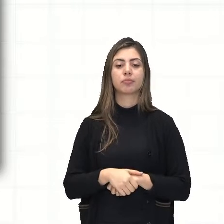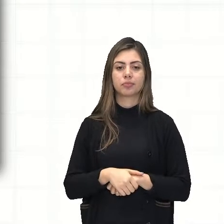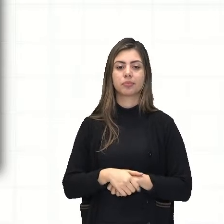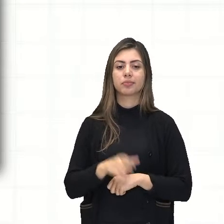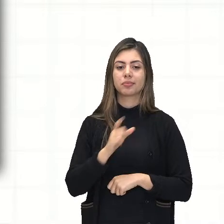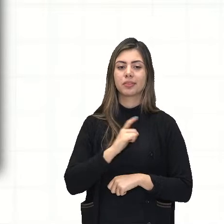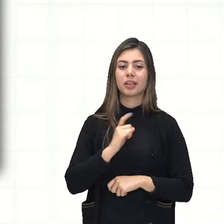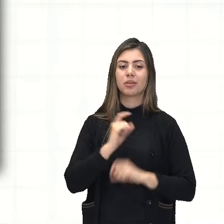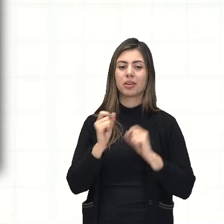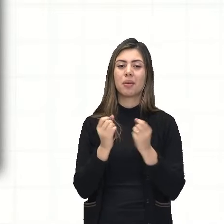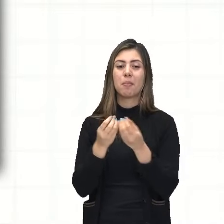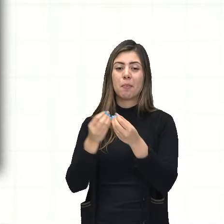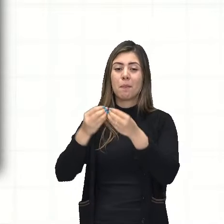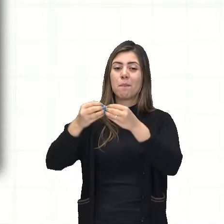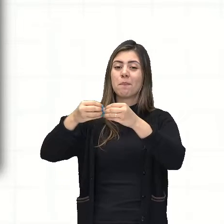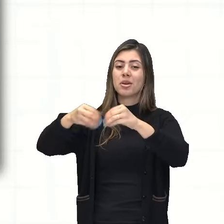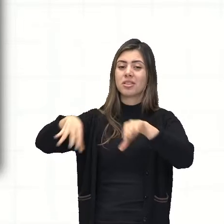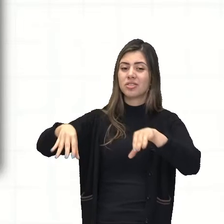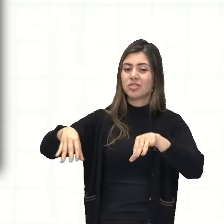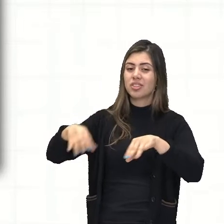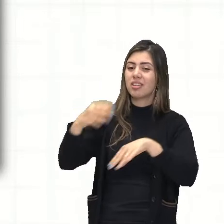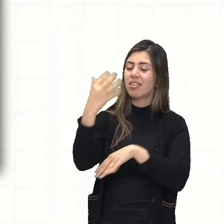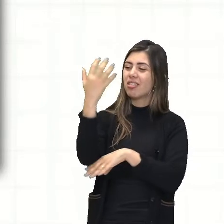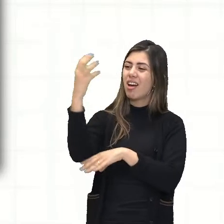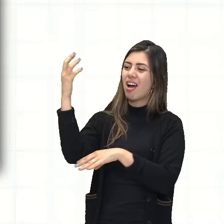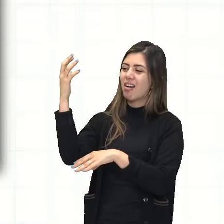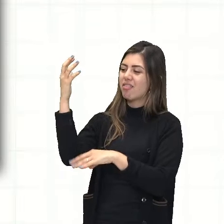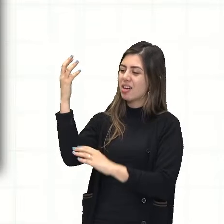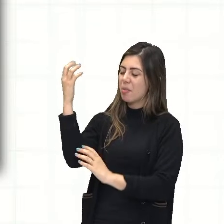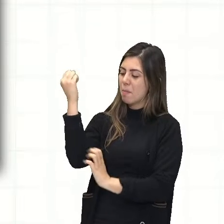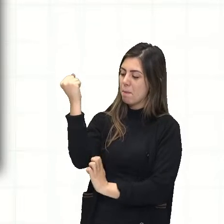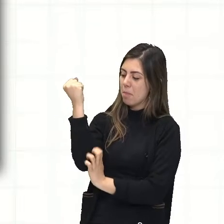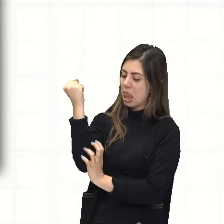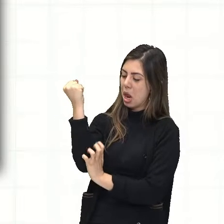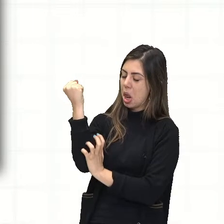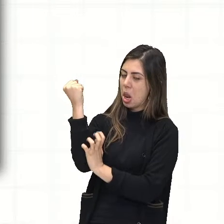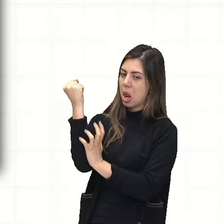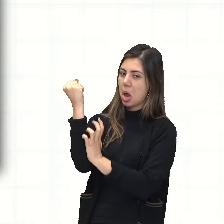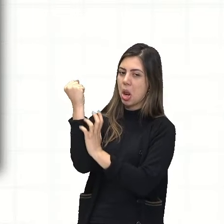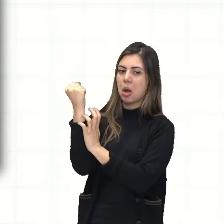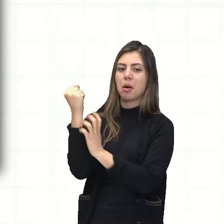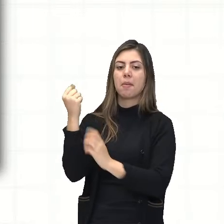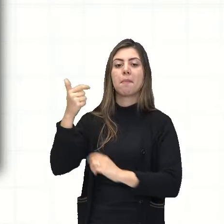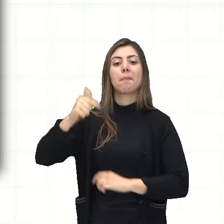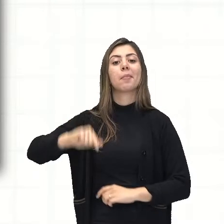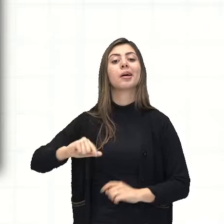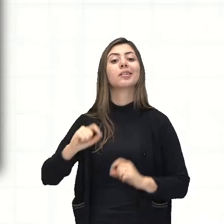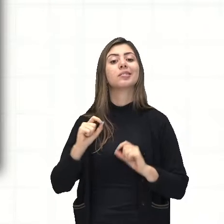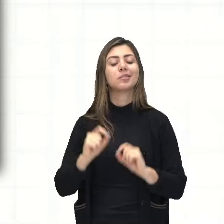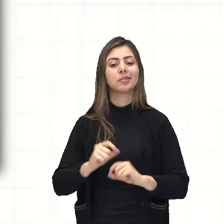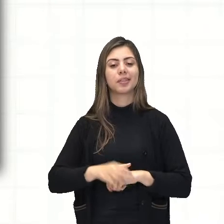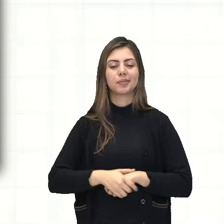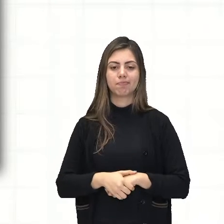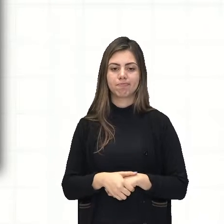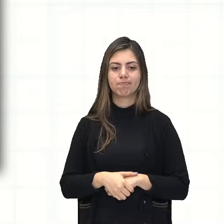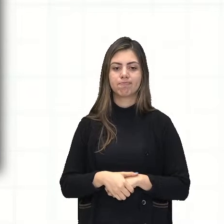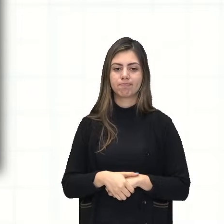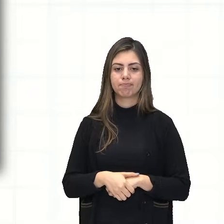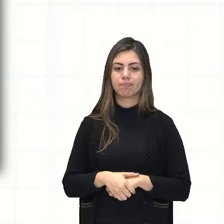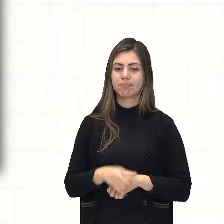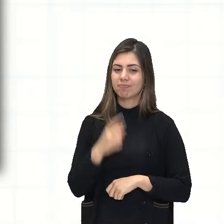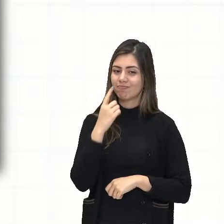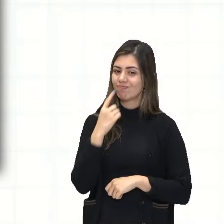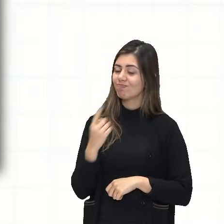ácidos danificando árvores e também prejudicando aí, ó, e